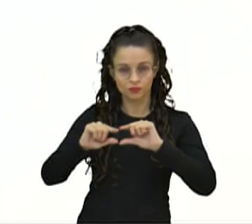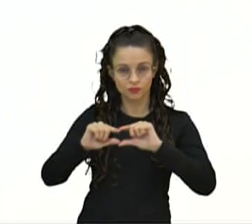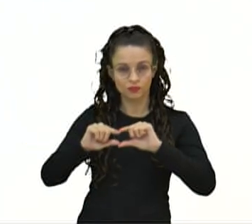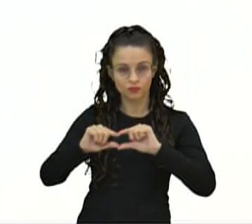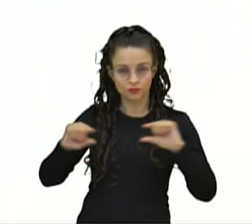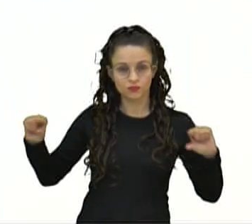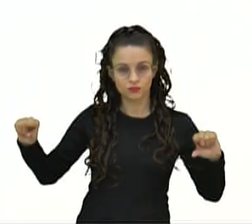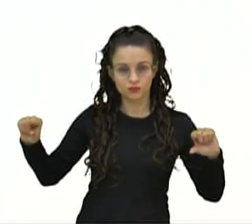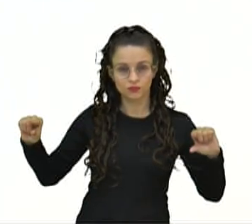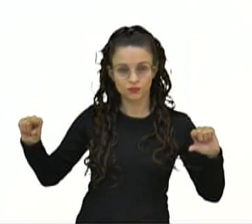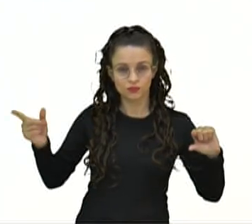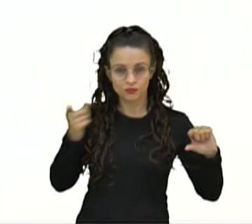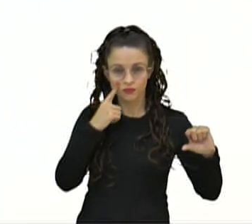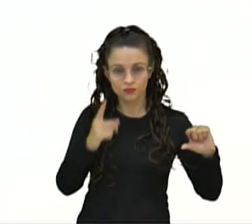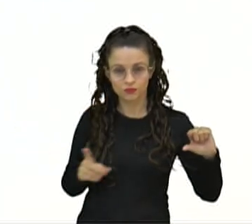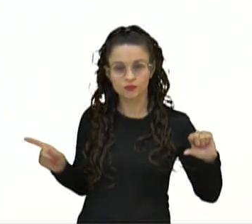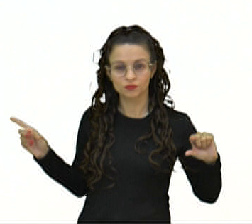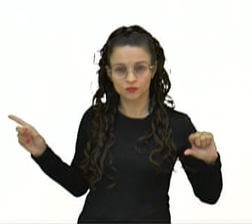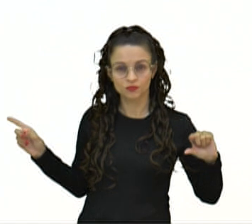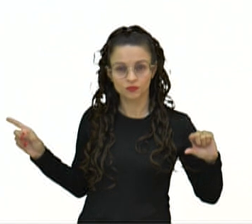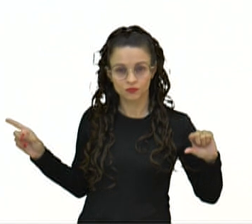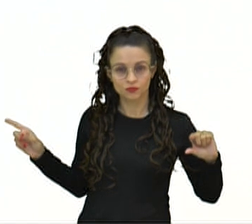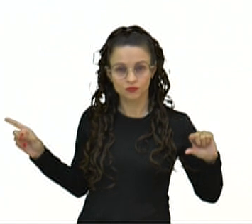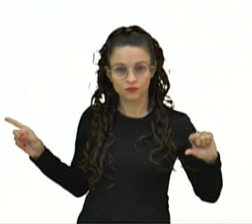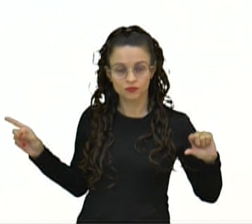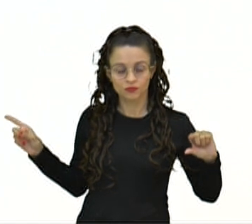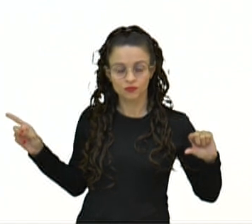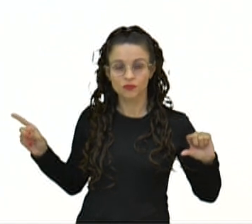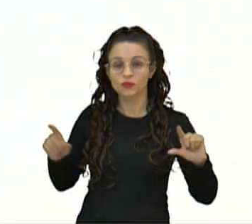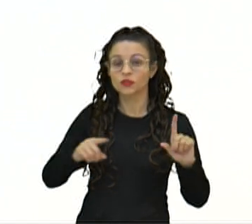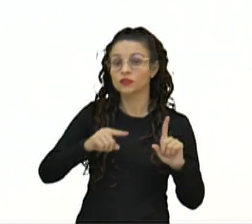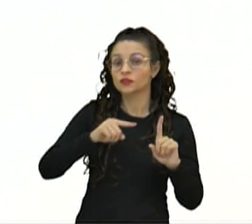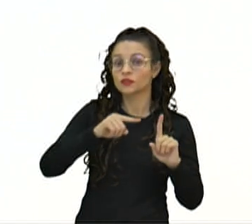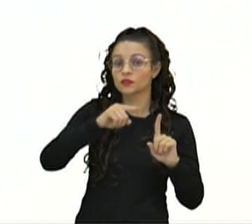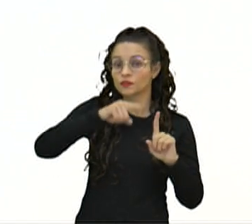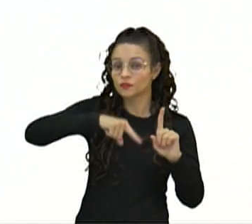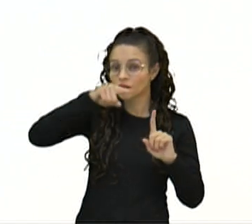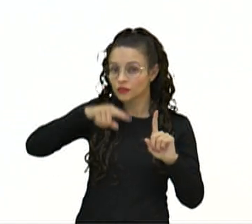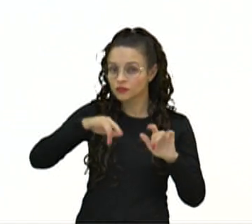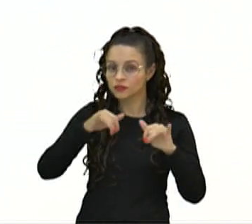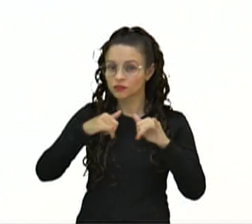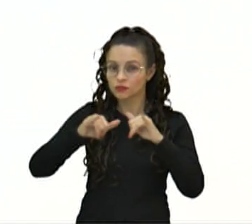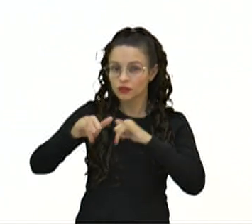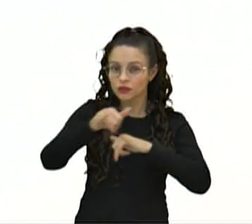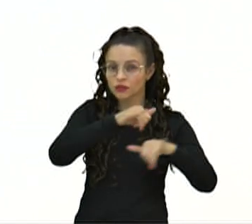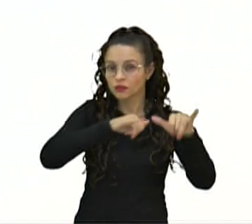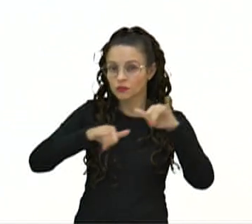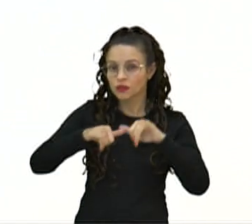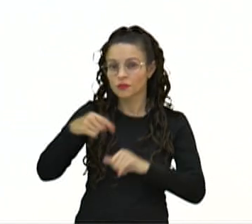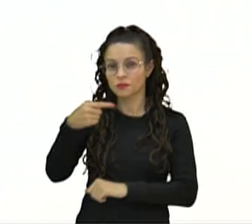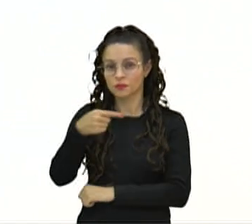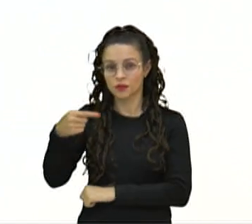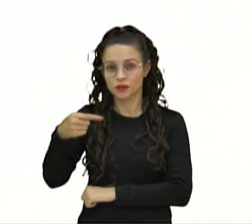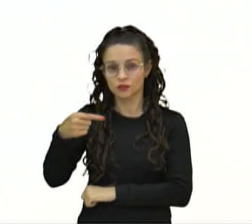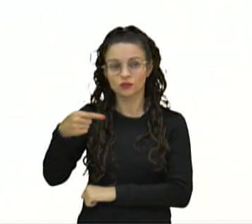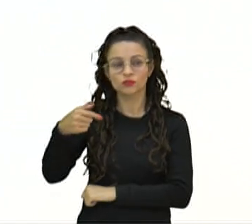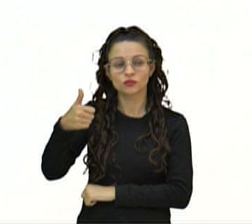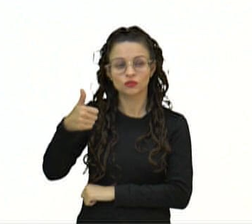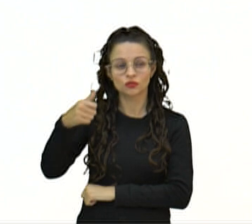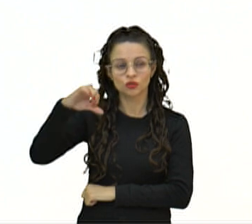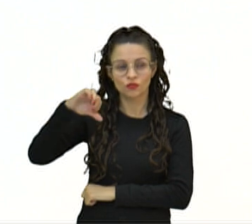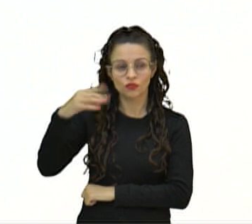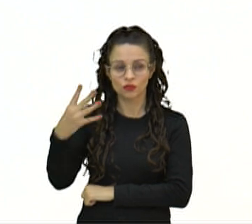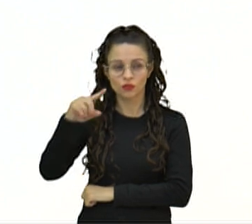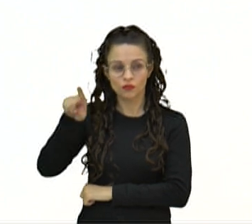formando dióxido de carbono. E o valor da variação da entalpia é menos 94,1